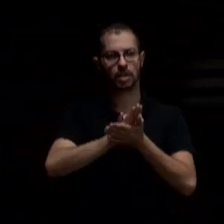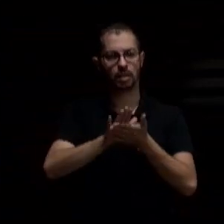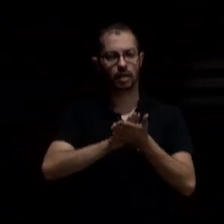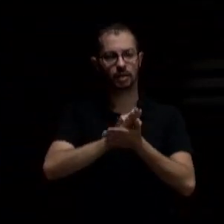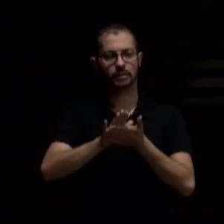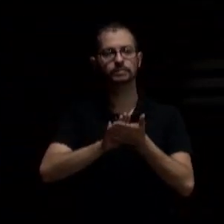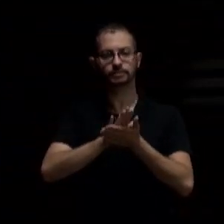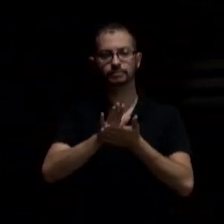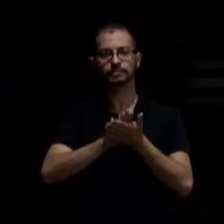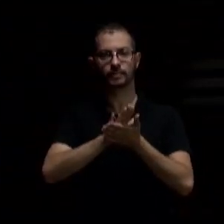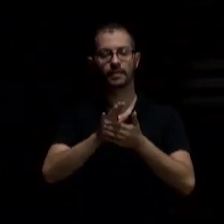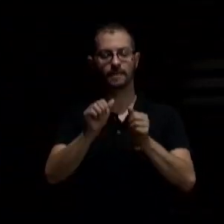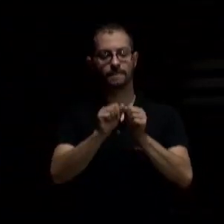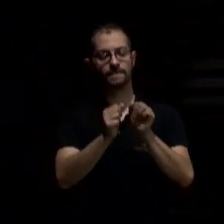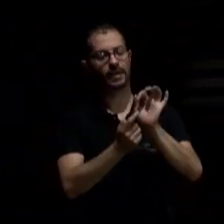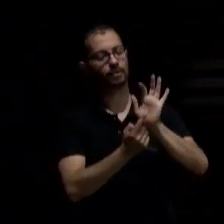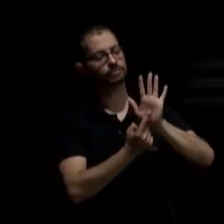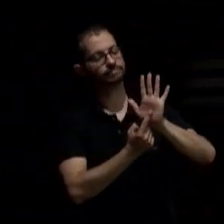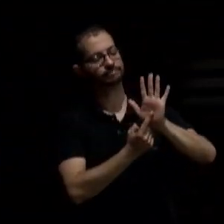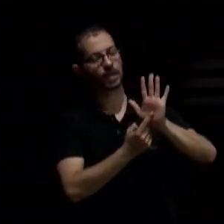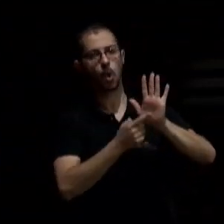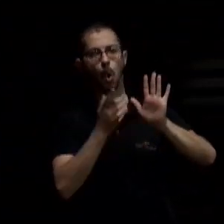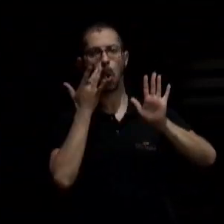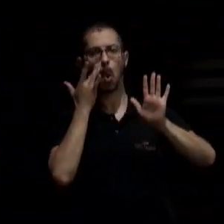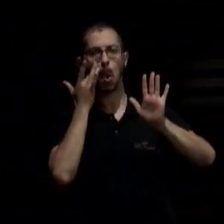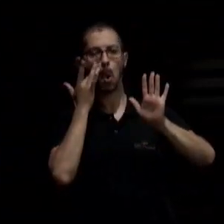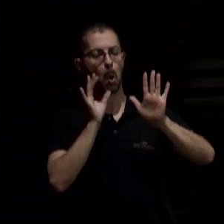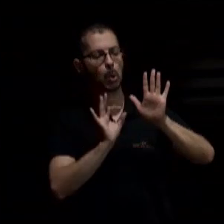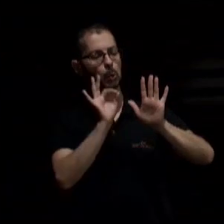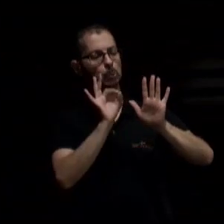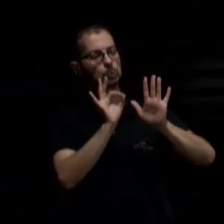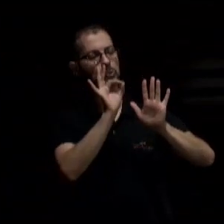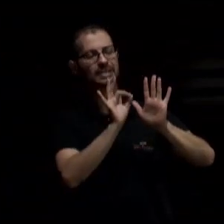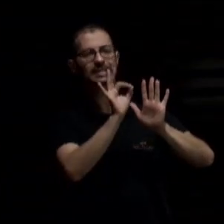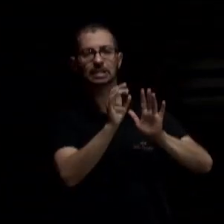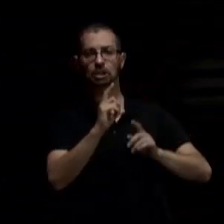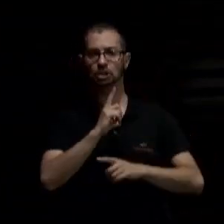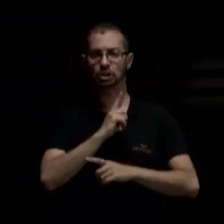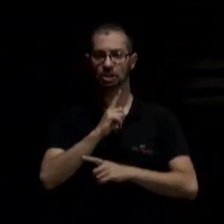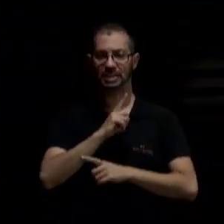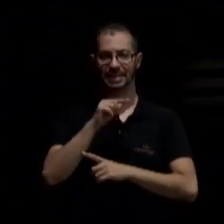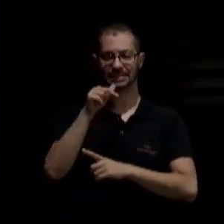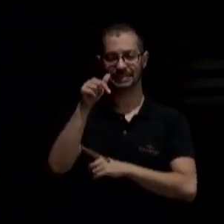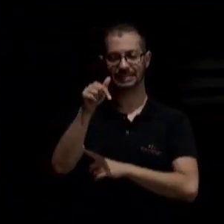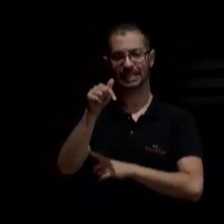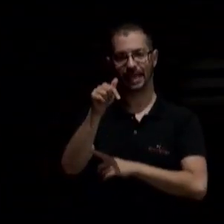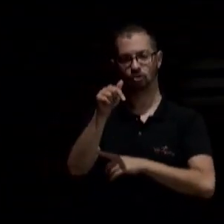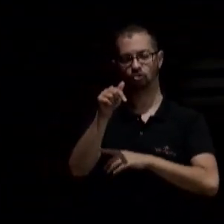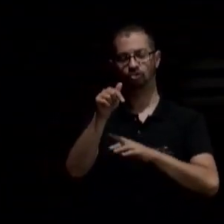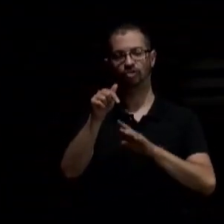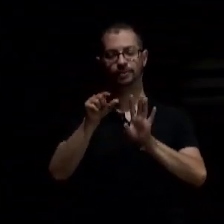esculpido, todo talhado. Ele tinha 7 pernas,